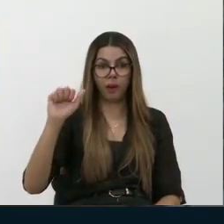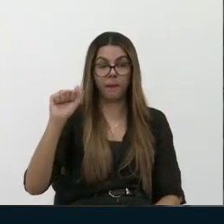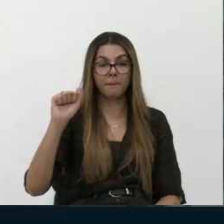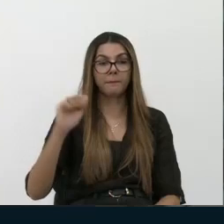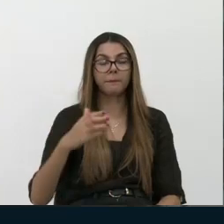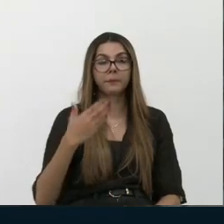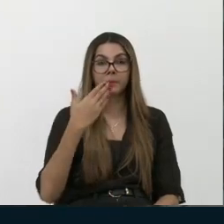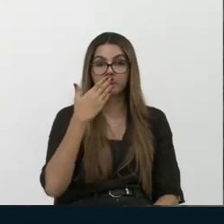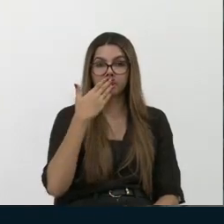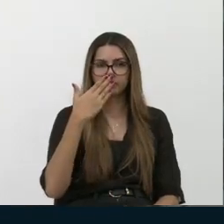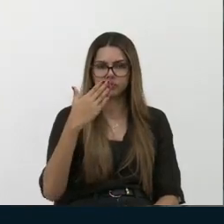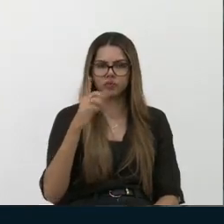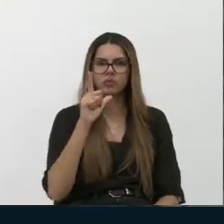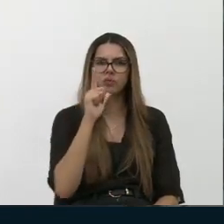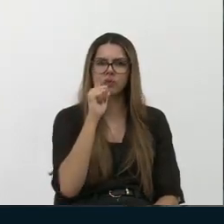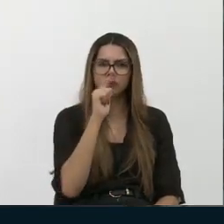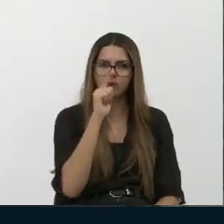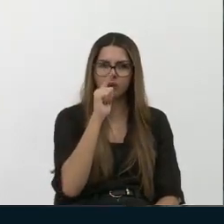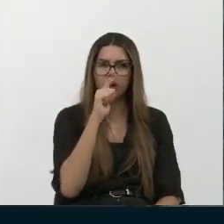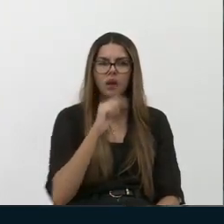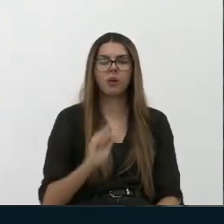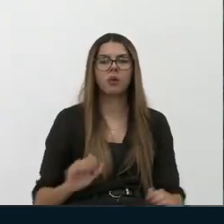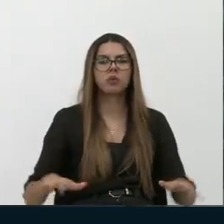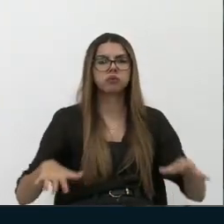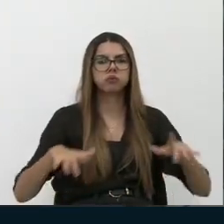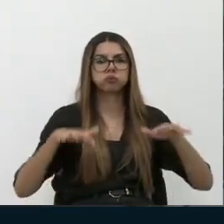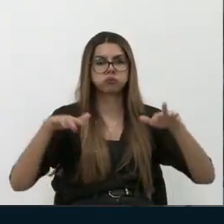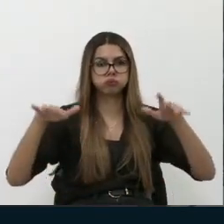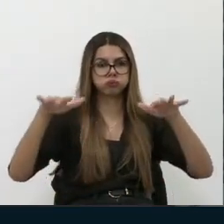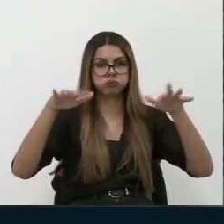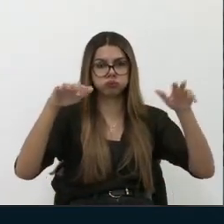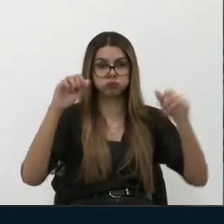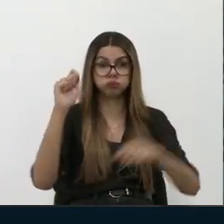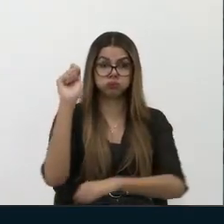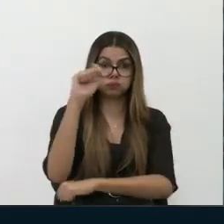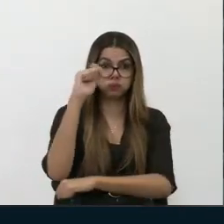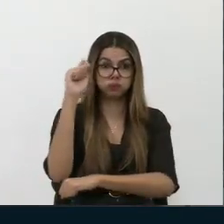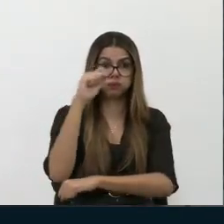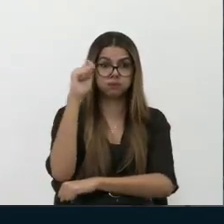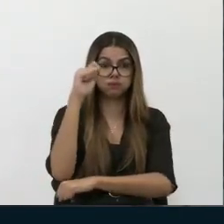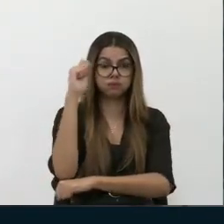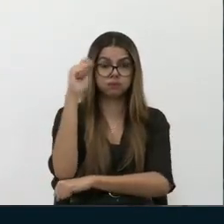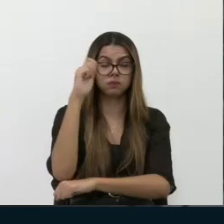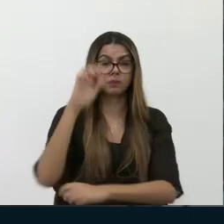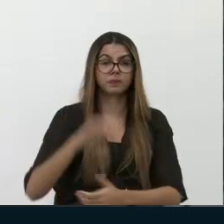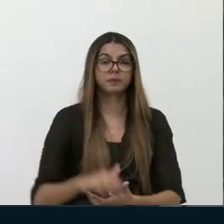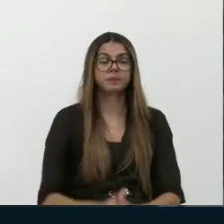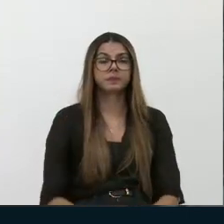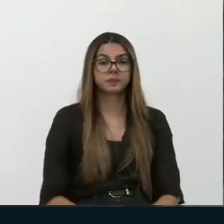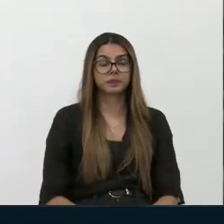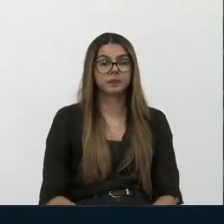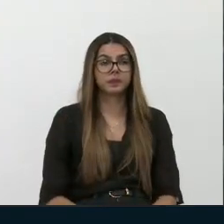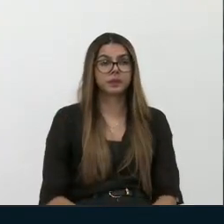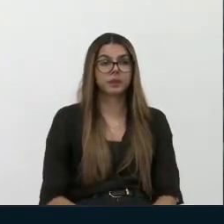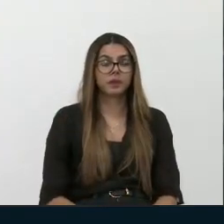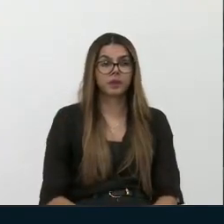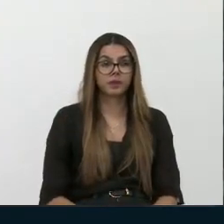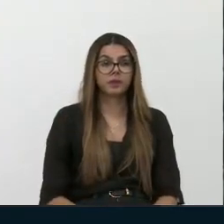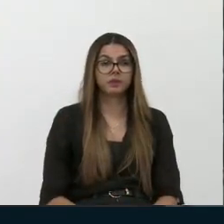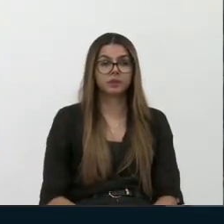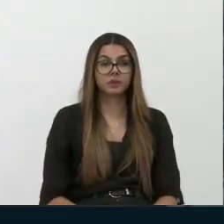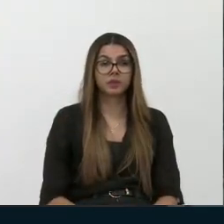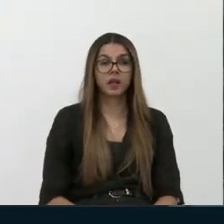campanha de arrecadação de água potável para vítimas das enchentes que estão atingindo o estado do Rio Grande do Sul. A partir